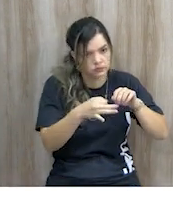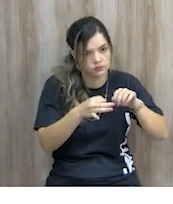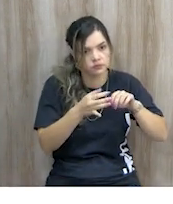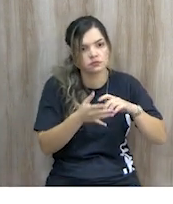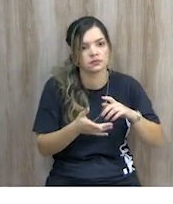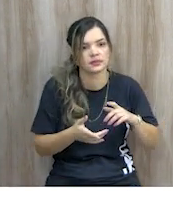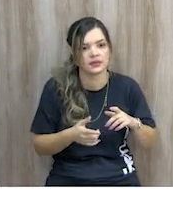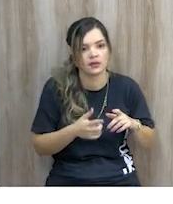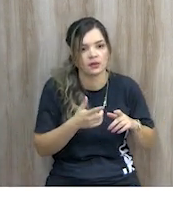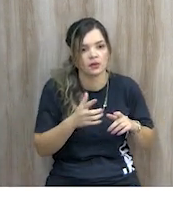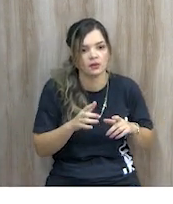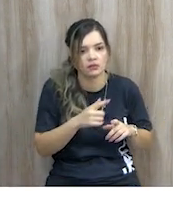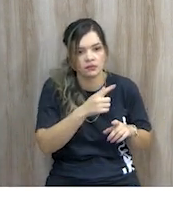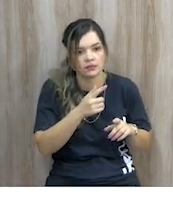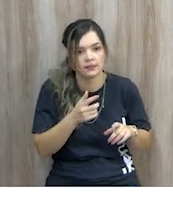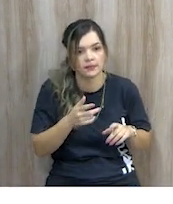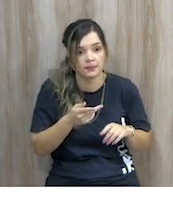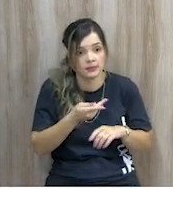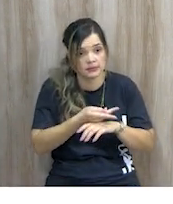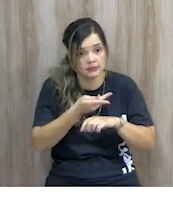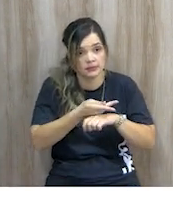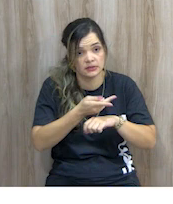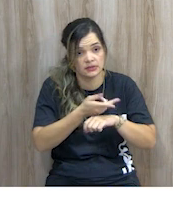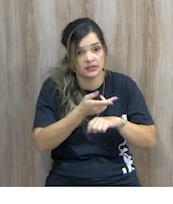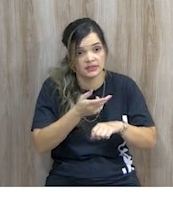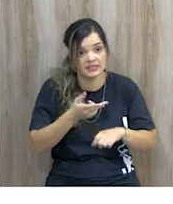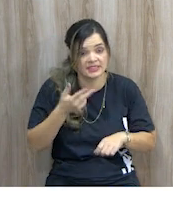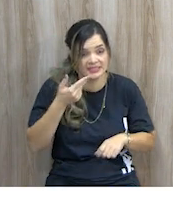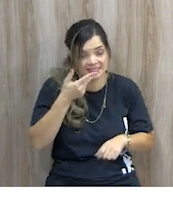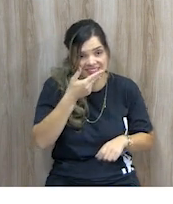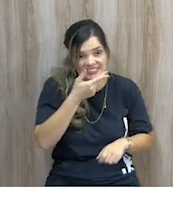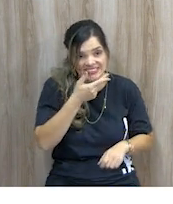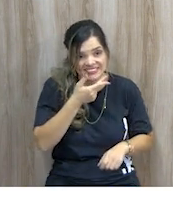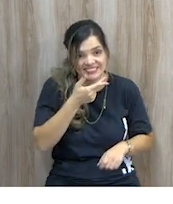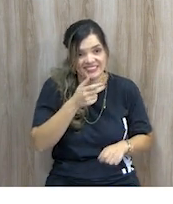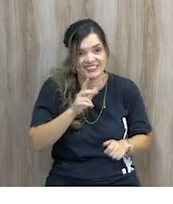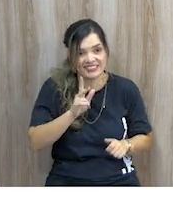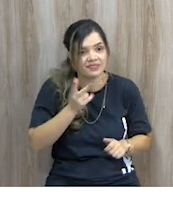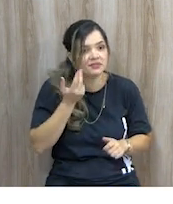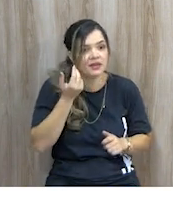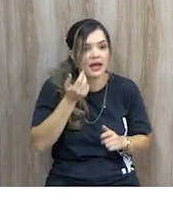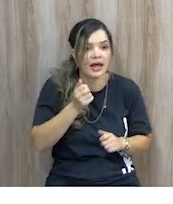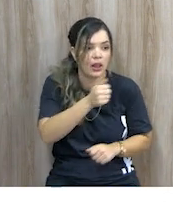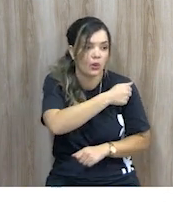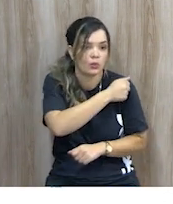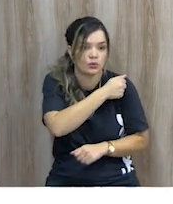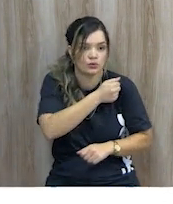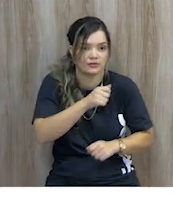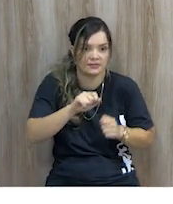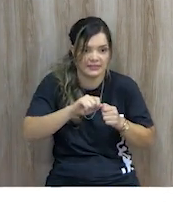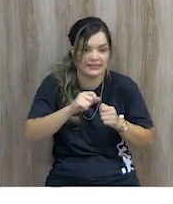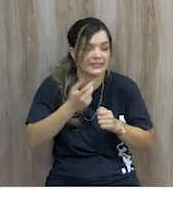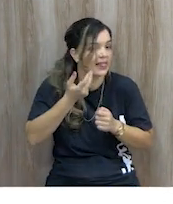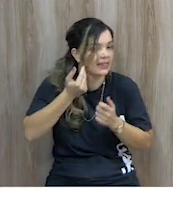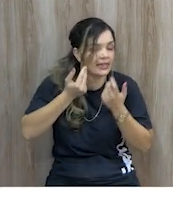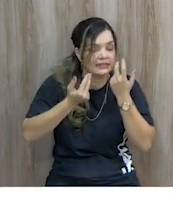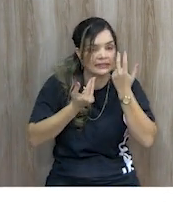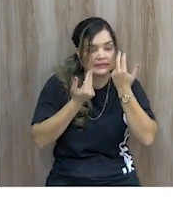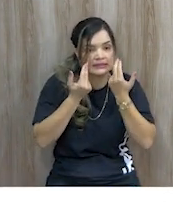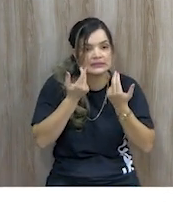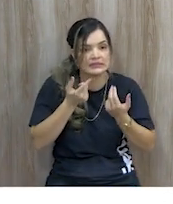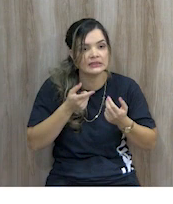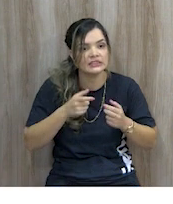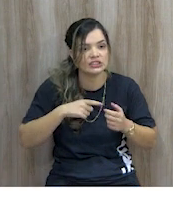Esse é o caso de um paciente lá no Senac. Os alunos operaram faz uns 2 meses. É um caso de um paciente que ele